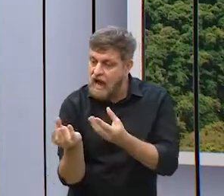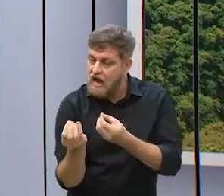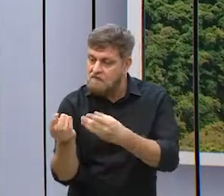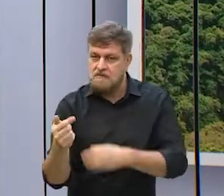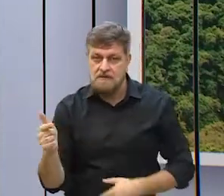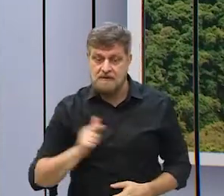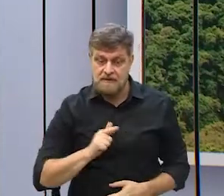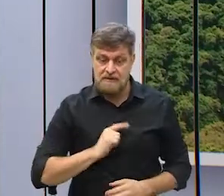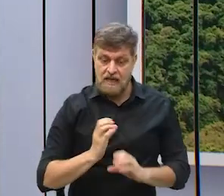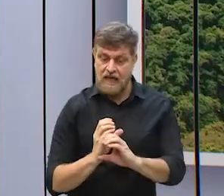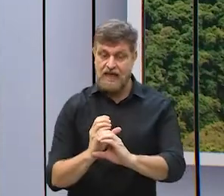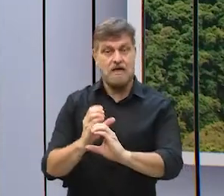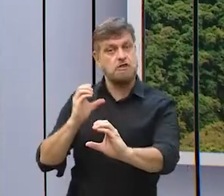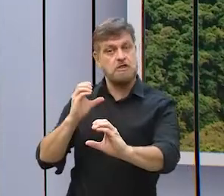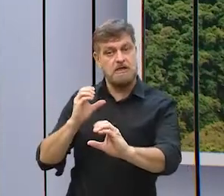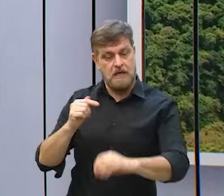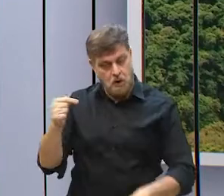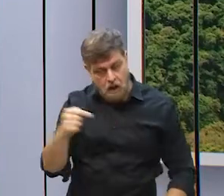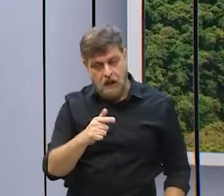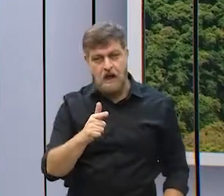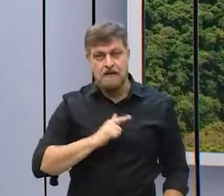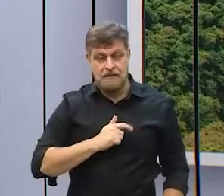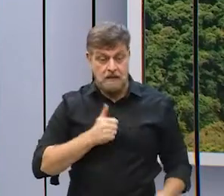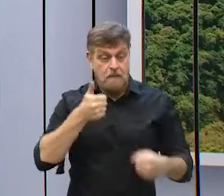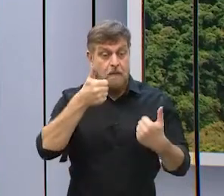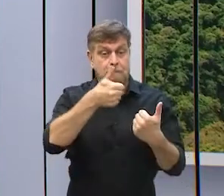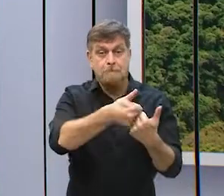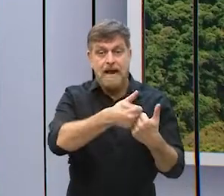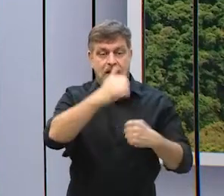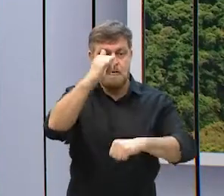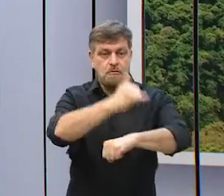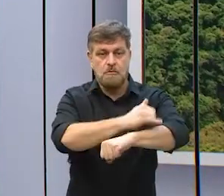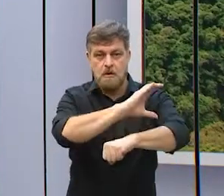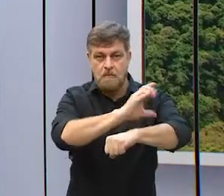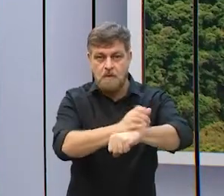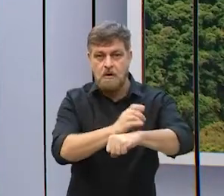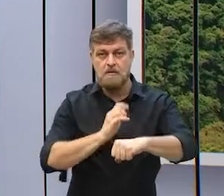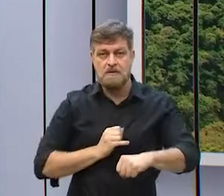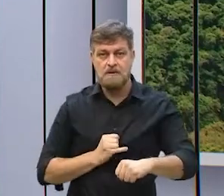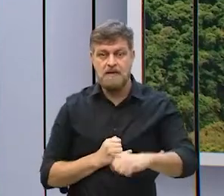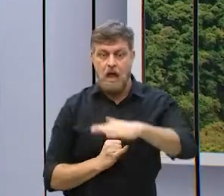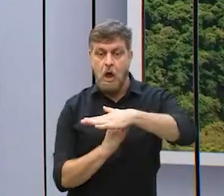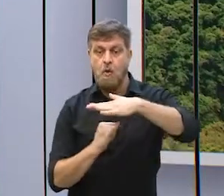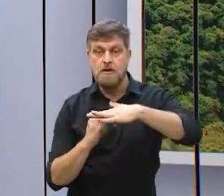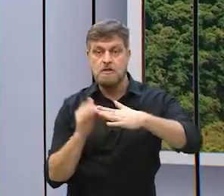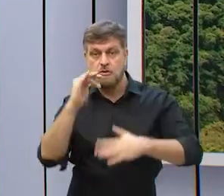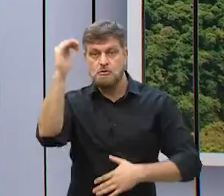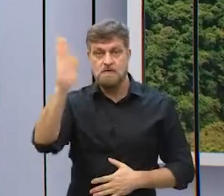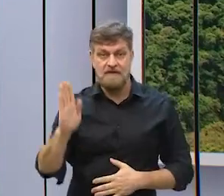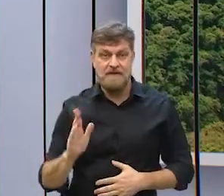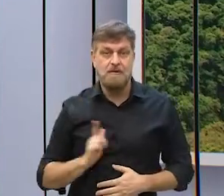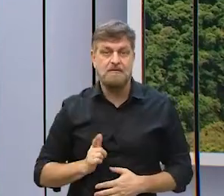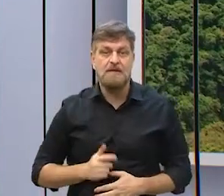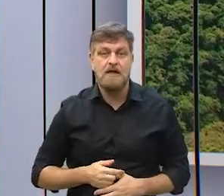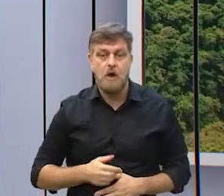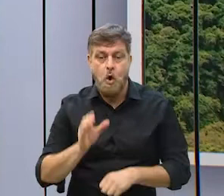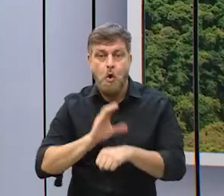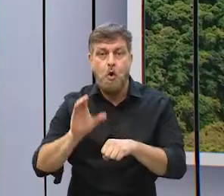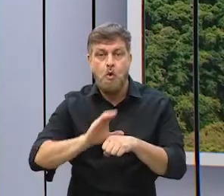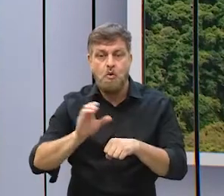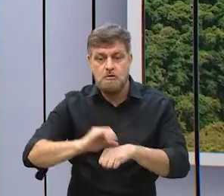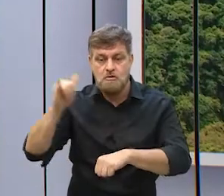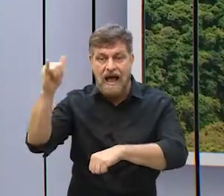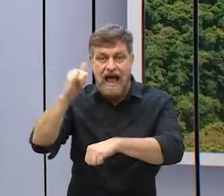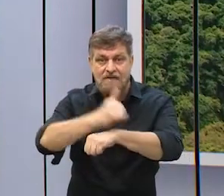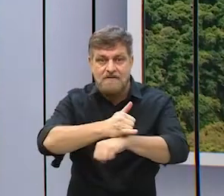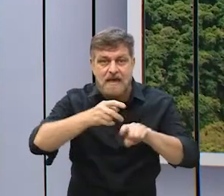ter engenheiros ali? Nós estamos próximos do aeroporto, por que a gente não pode ter no Instituto Federal um curso de mecânica de avião? Claro. Não